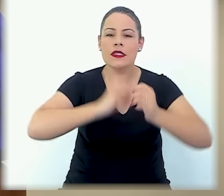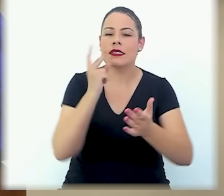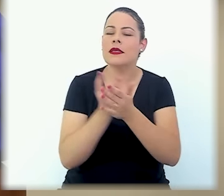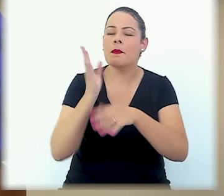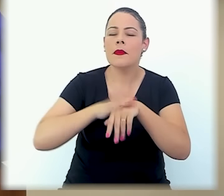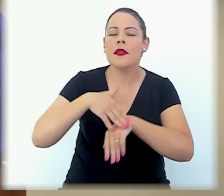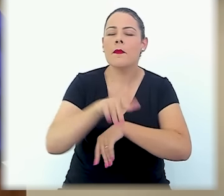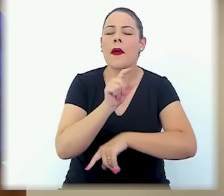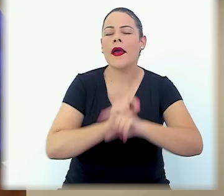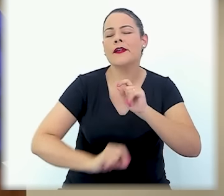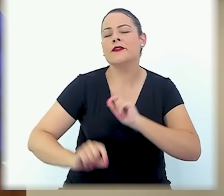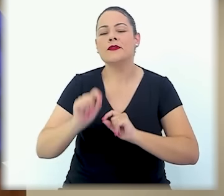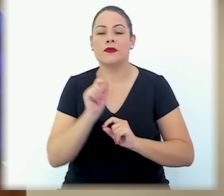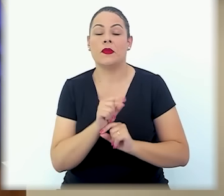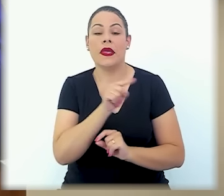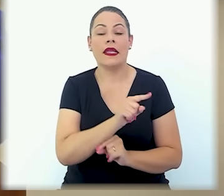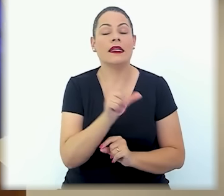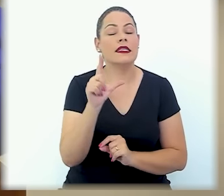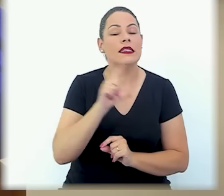cada vez mais